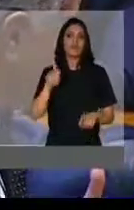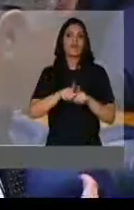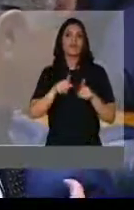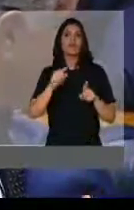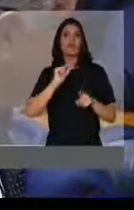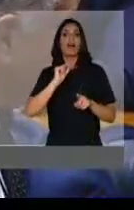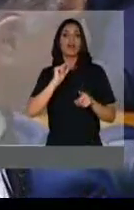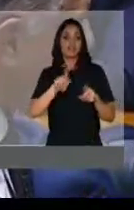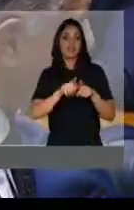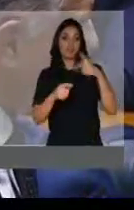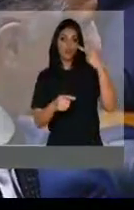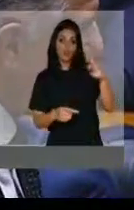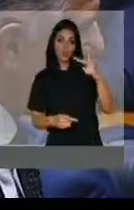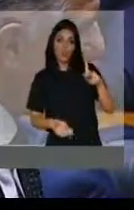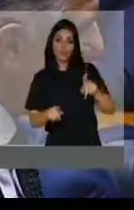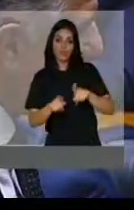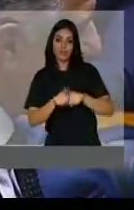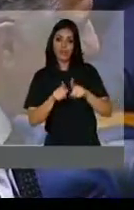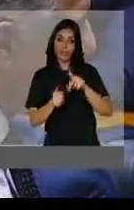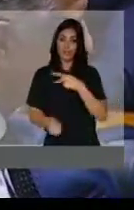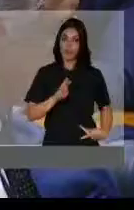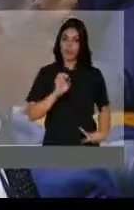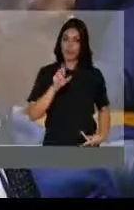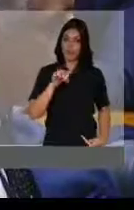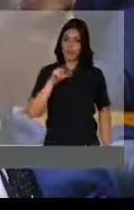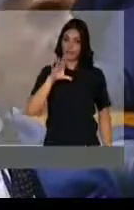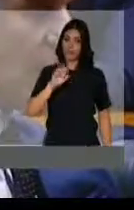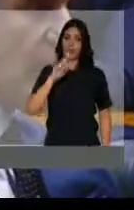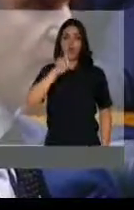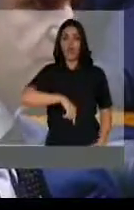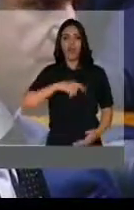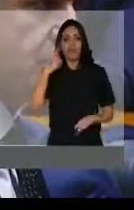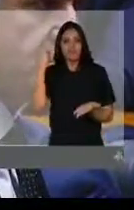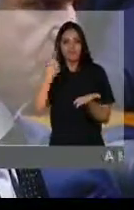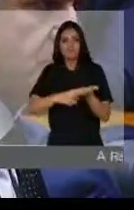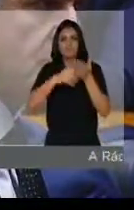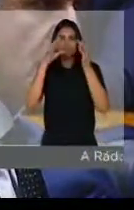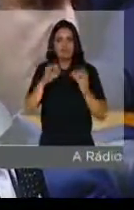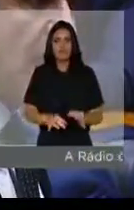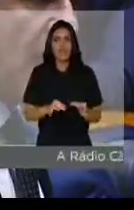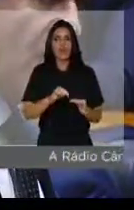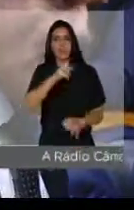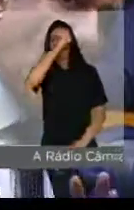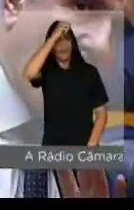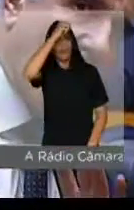para que pudesse ser votado hoje, com a sensibilidade que Valência tem com o municipalismo desse país.